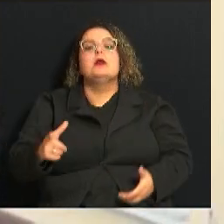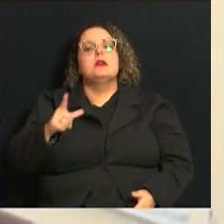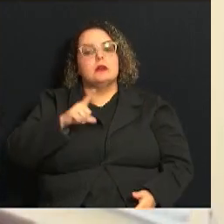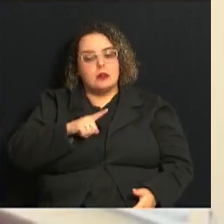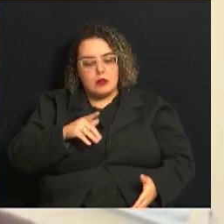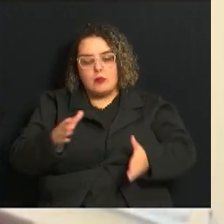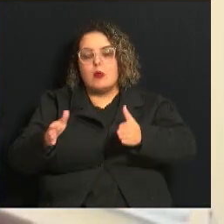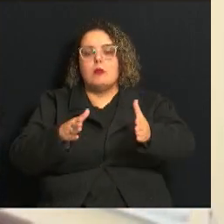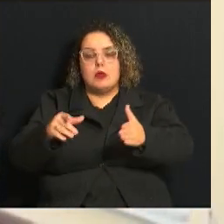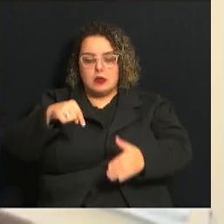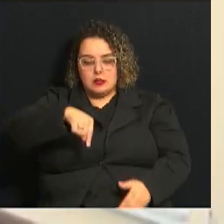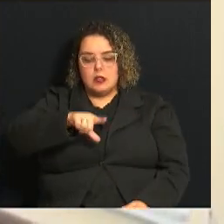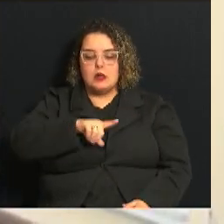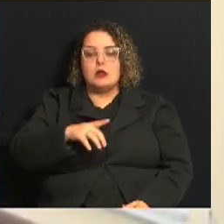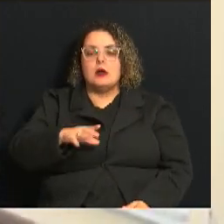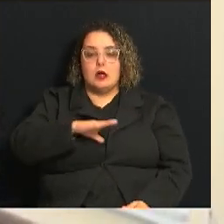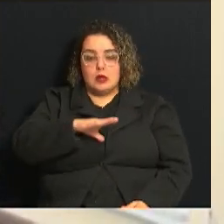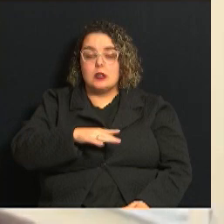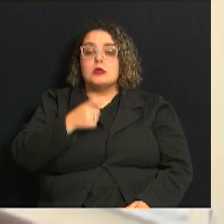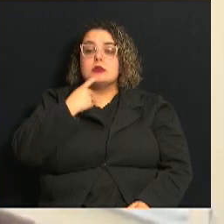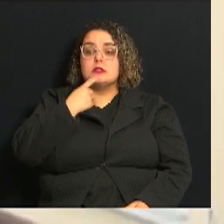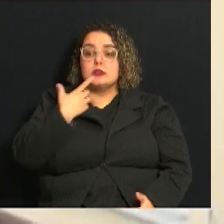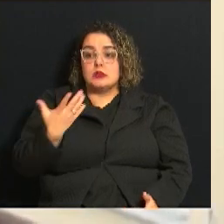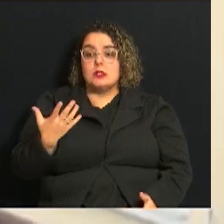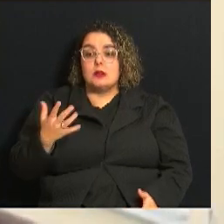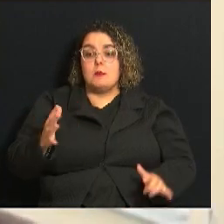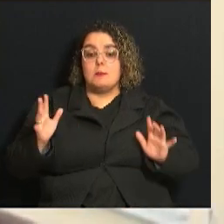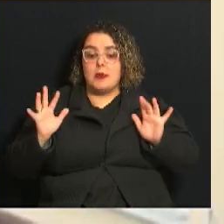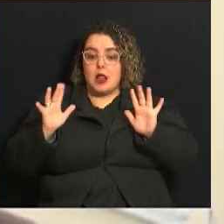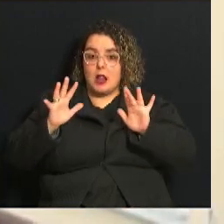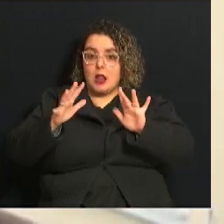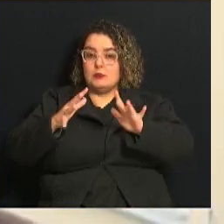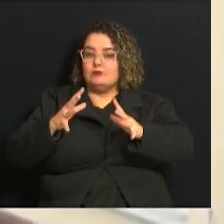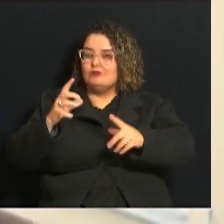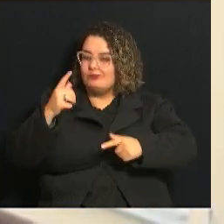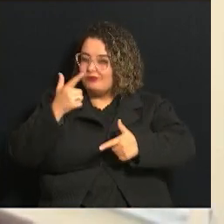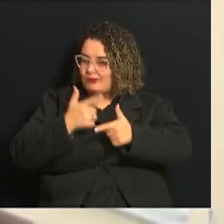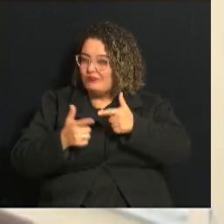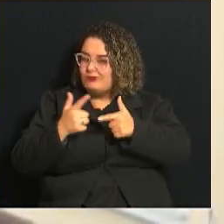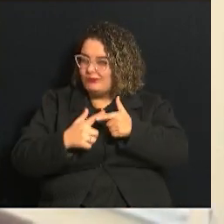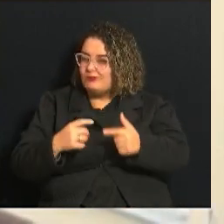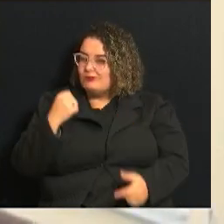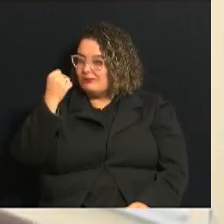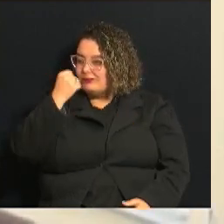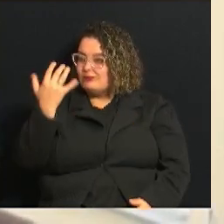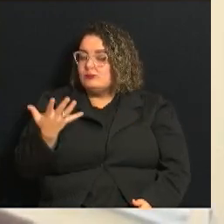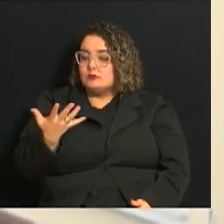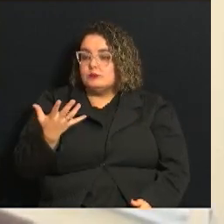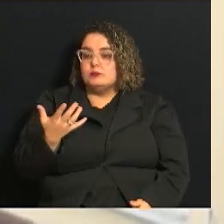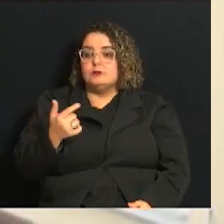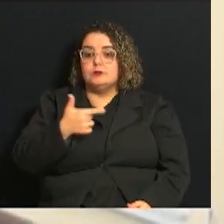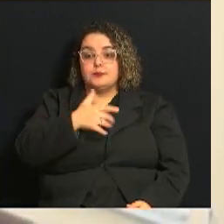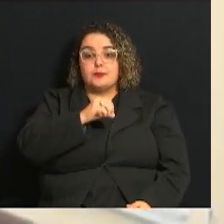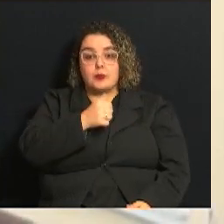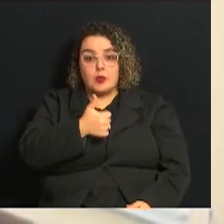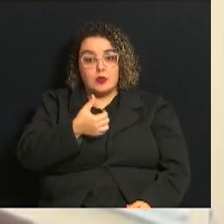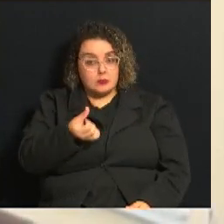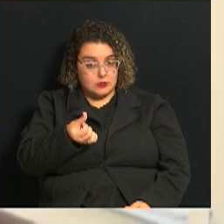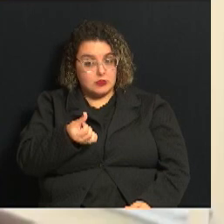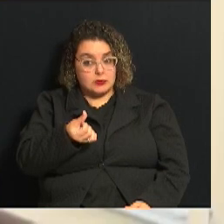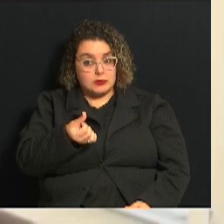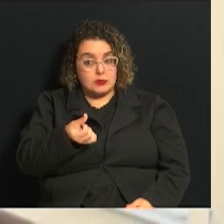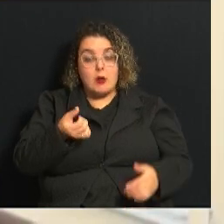aí só preparada é terminou de uma maneira é bem conflito Rosa Como foi o caso de 2016